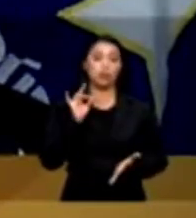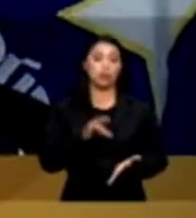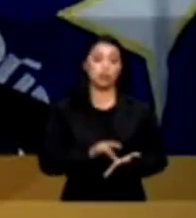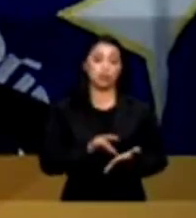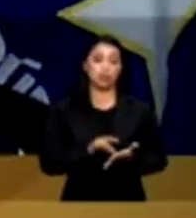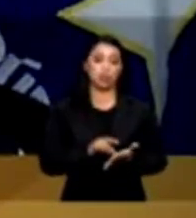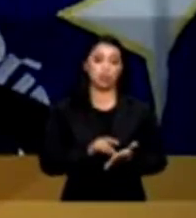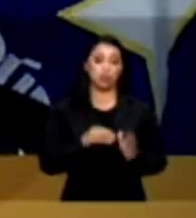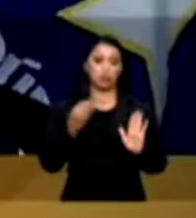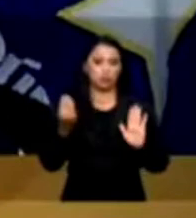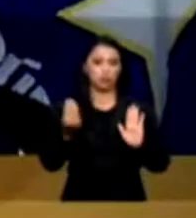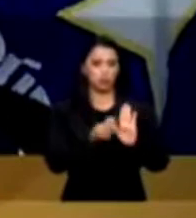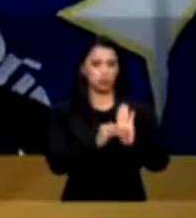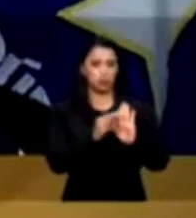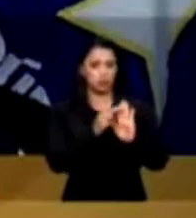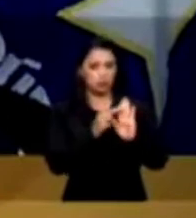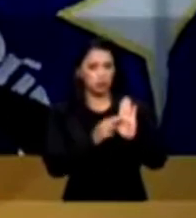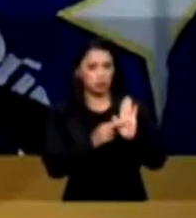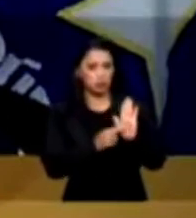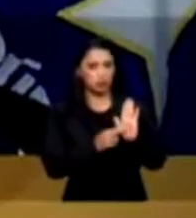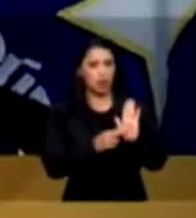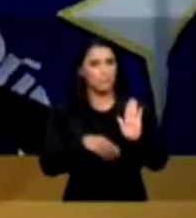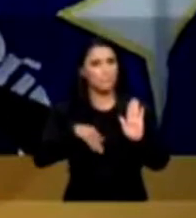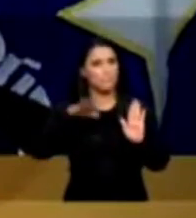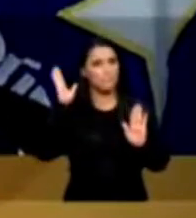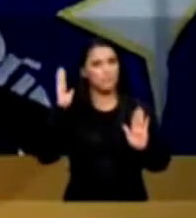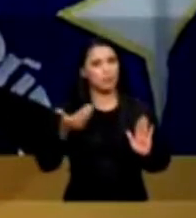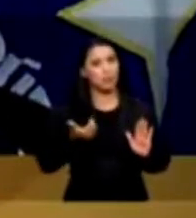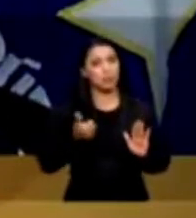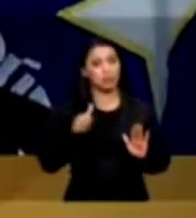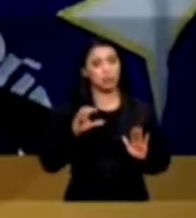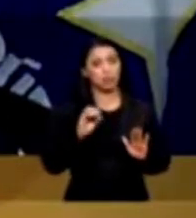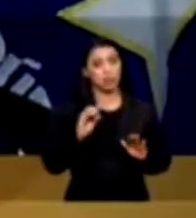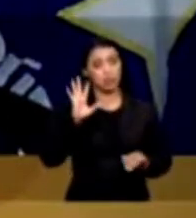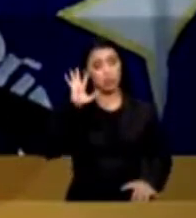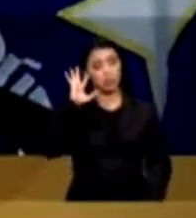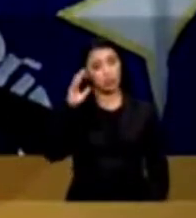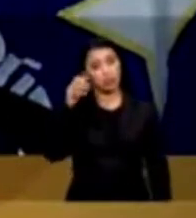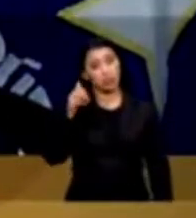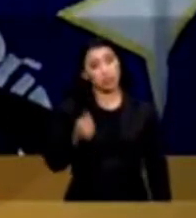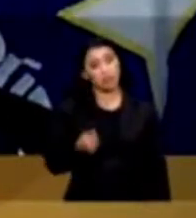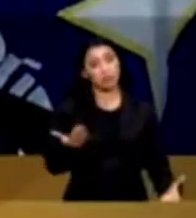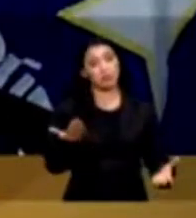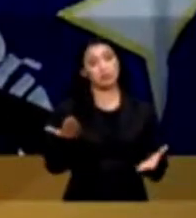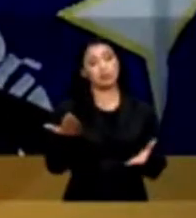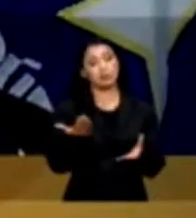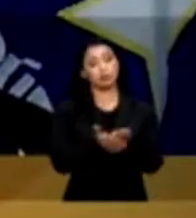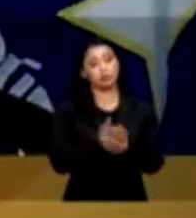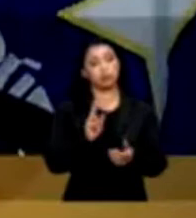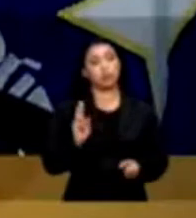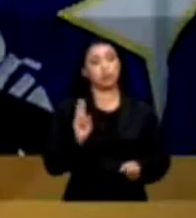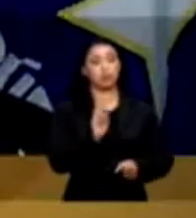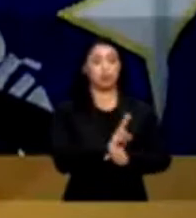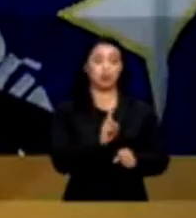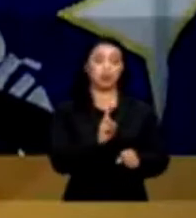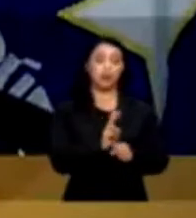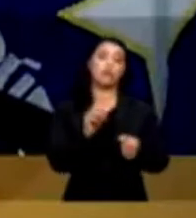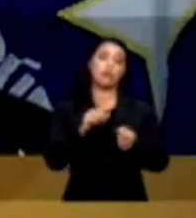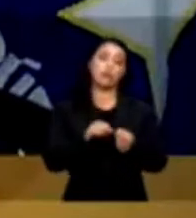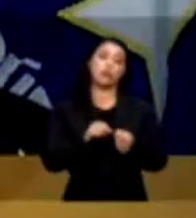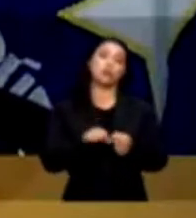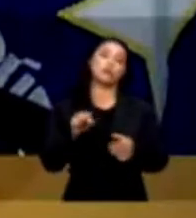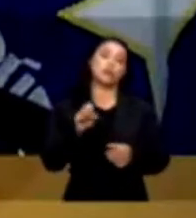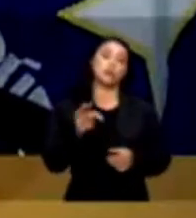que o dispositivo normativo não vige há mais de 10 anos por força de decisão liminar deferida por esse egrégio Supremo Tribunal